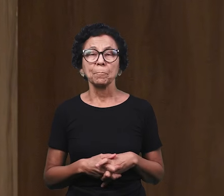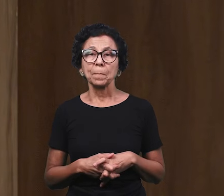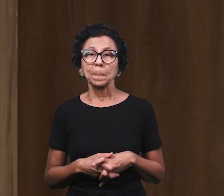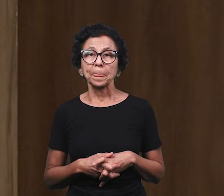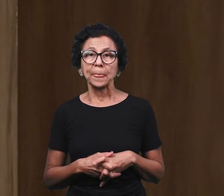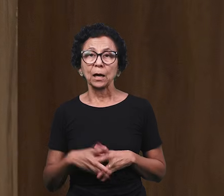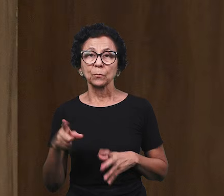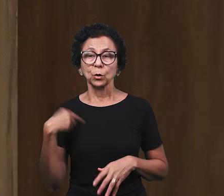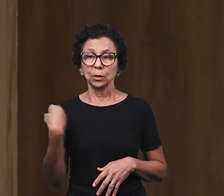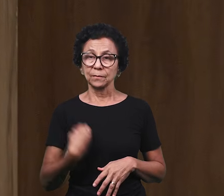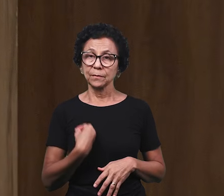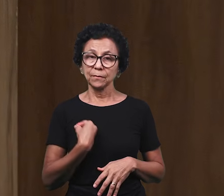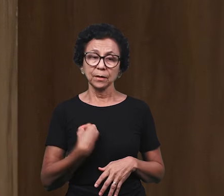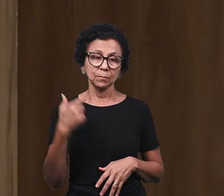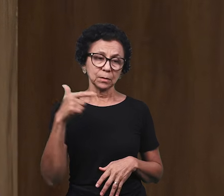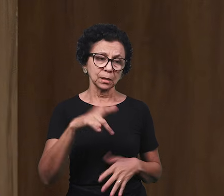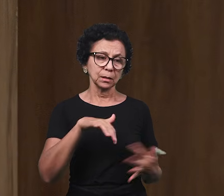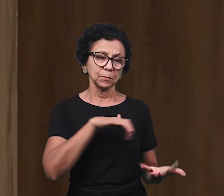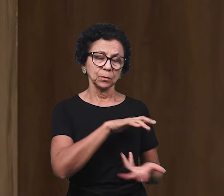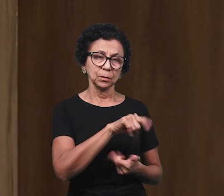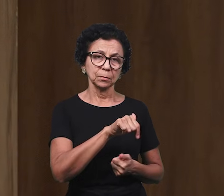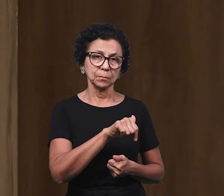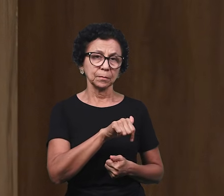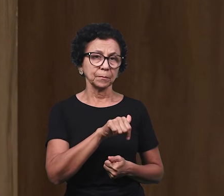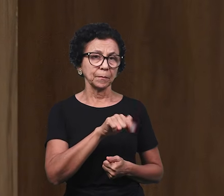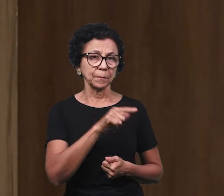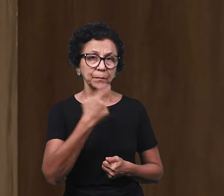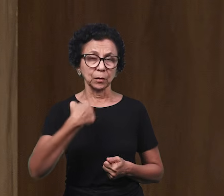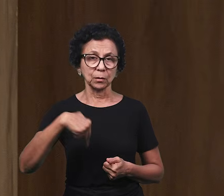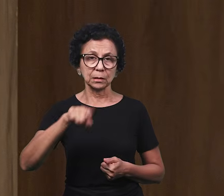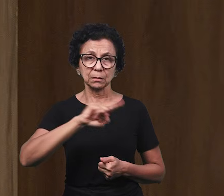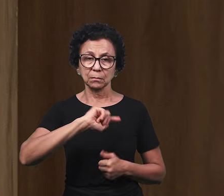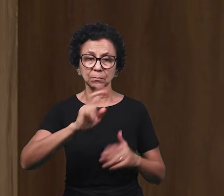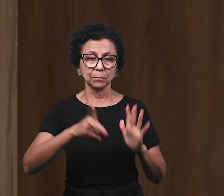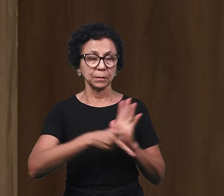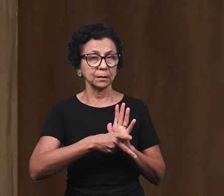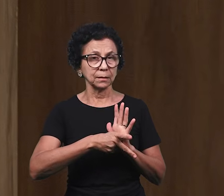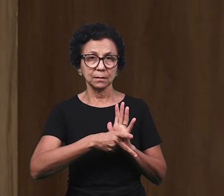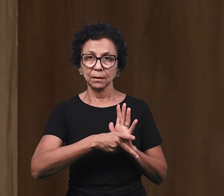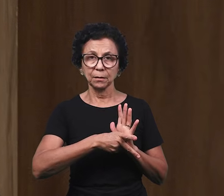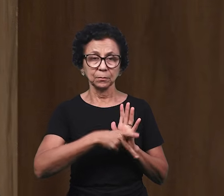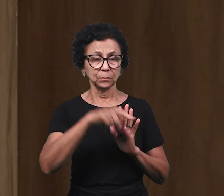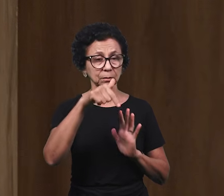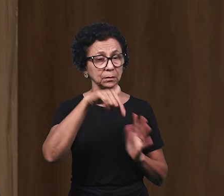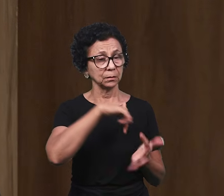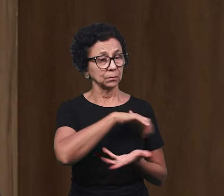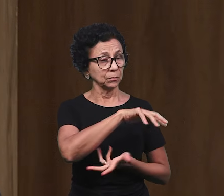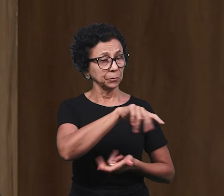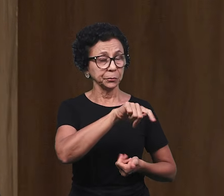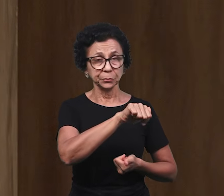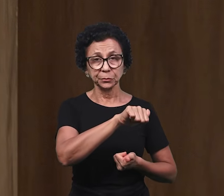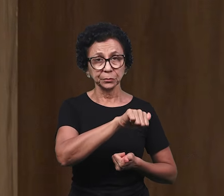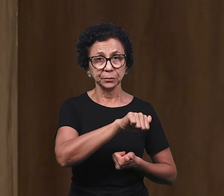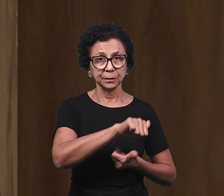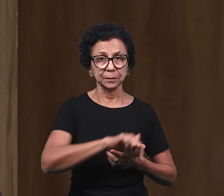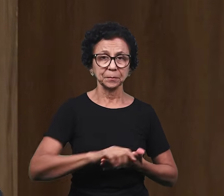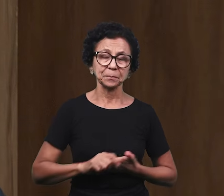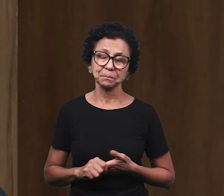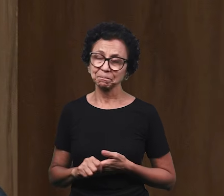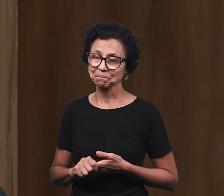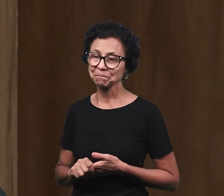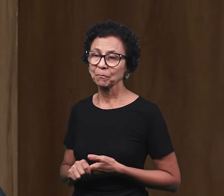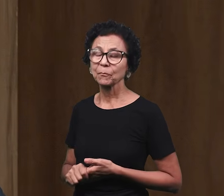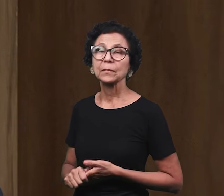mundo, mas não somos do mundo. Nós temos o nosso testemunho e nós temos que contagiar. Jesus